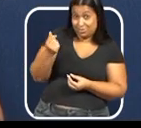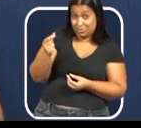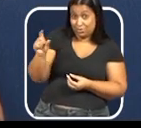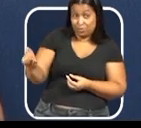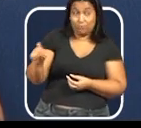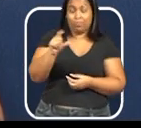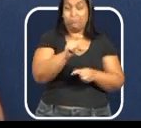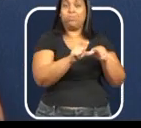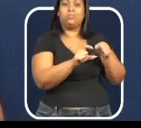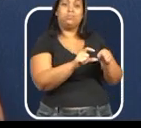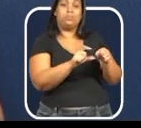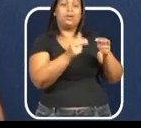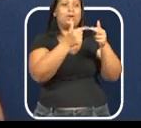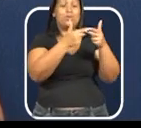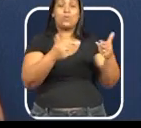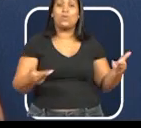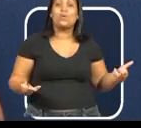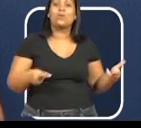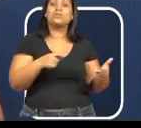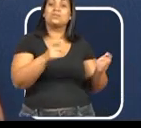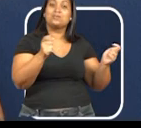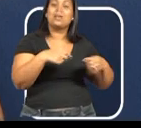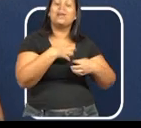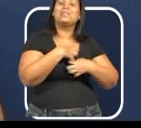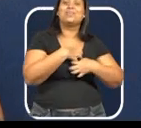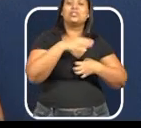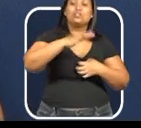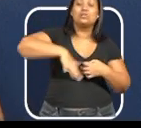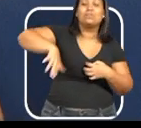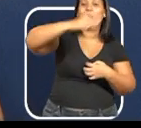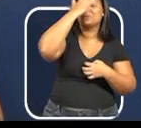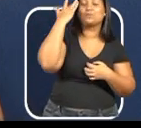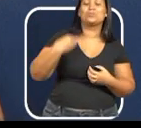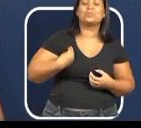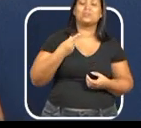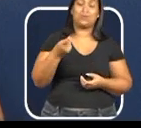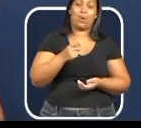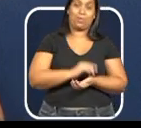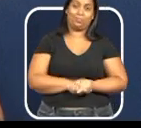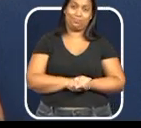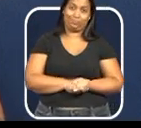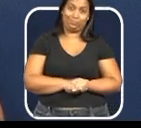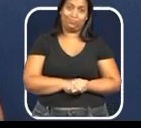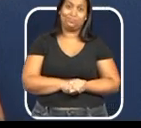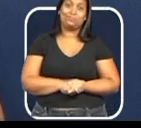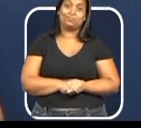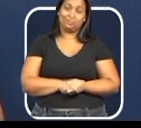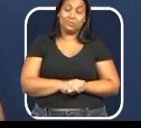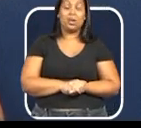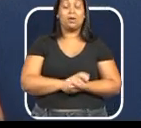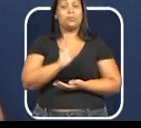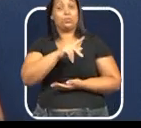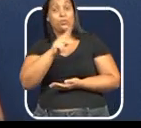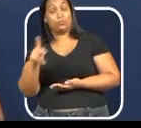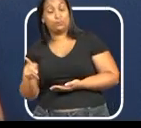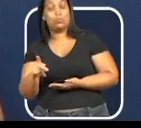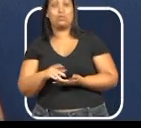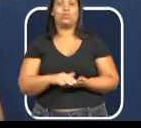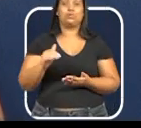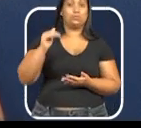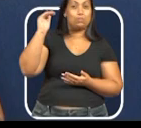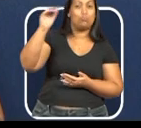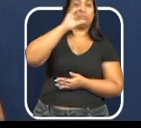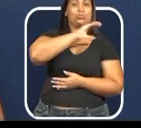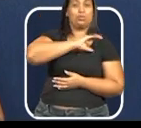orçamento em algo que faça sentido para aqueles que lá estão? Que é para os professores,